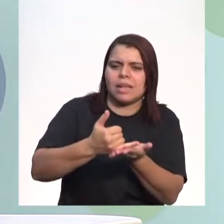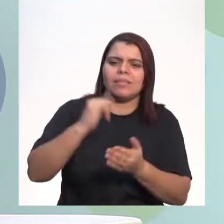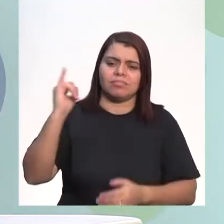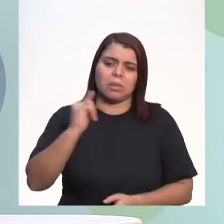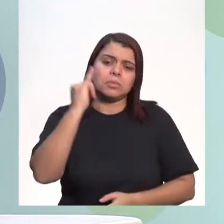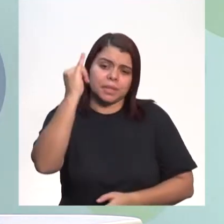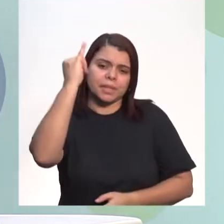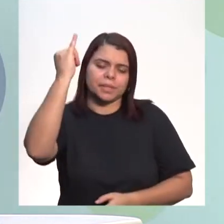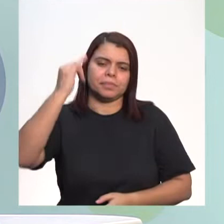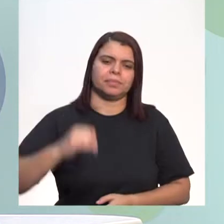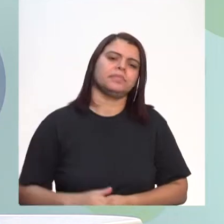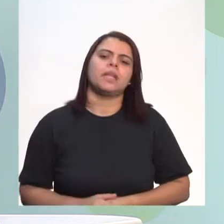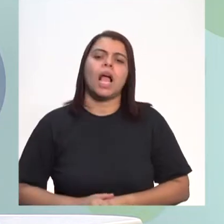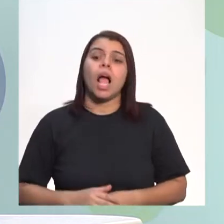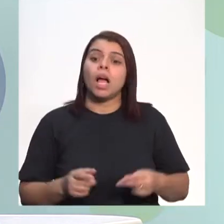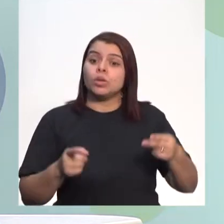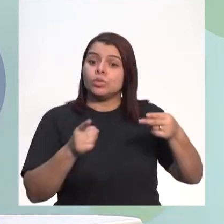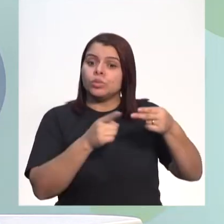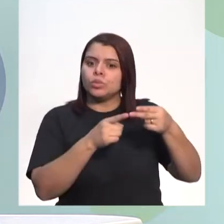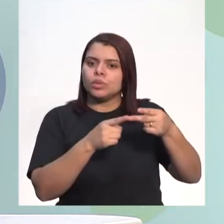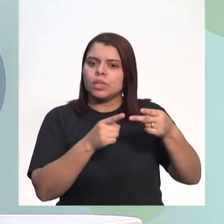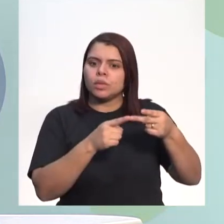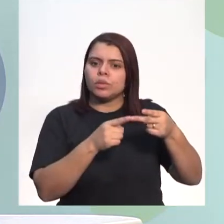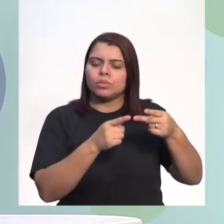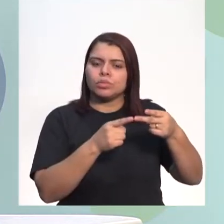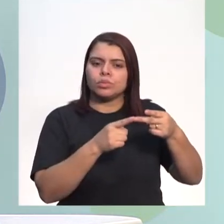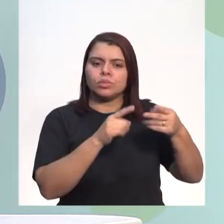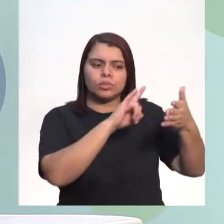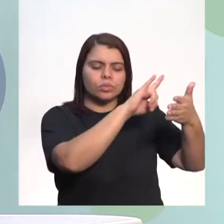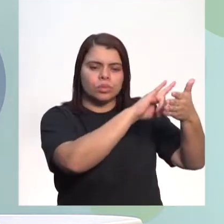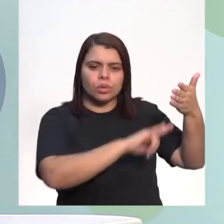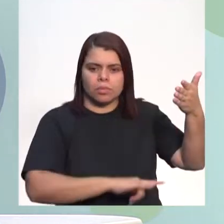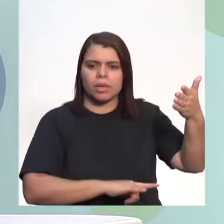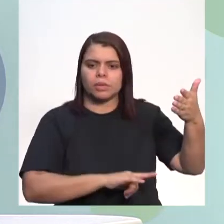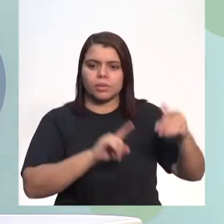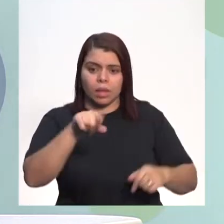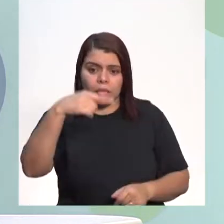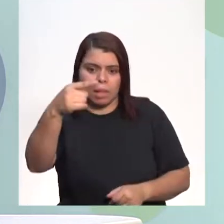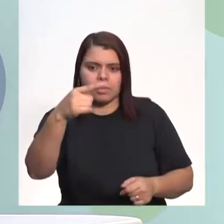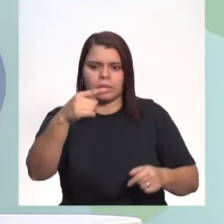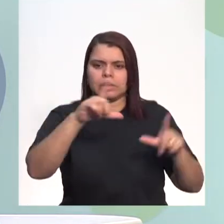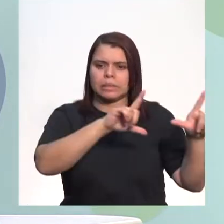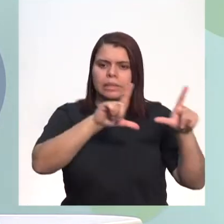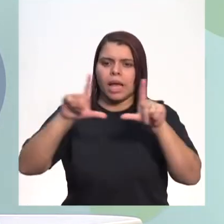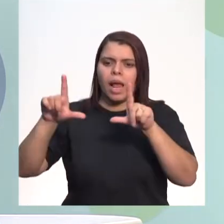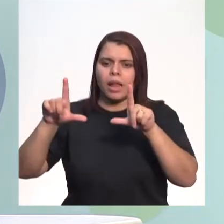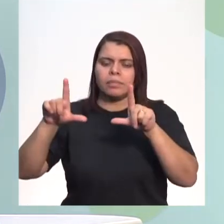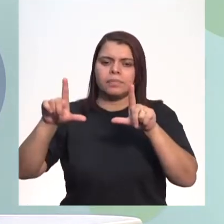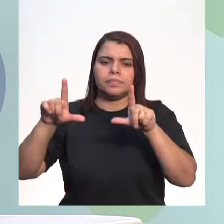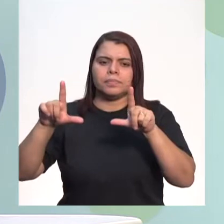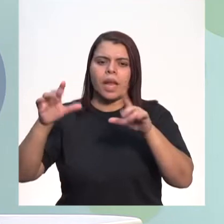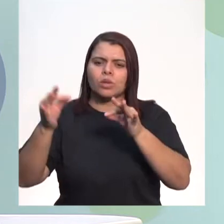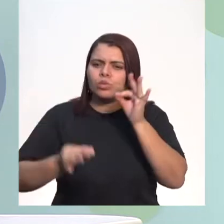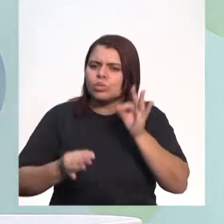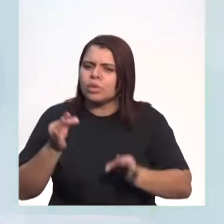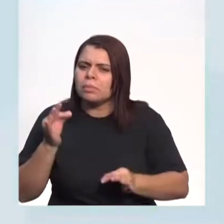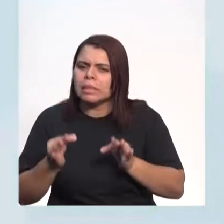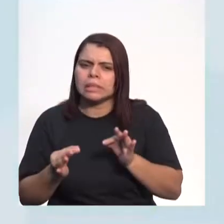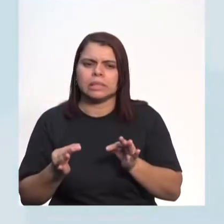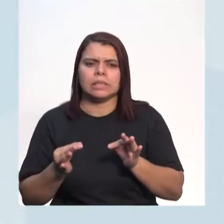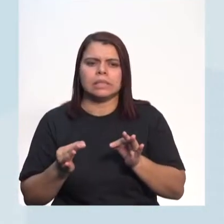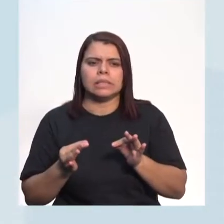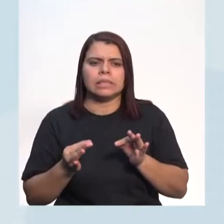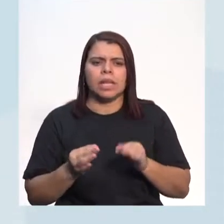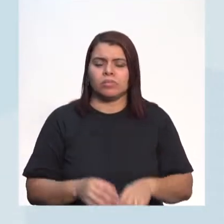O segundo documento que a gente orienta aí para vocês, na próxima tela, é justamente o documento que eu citei